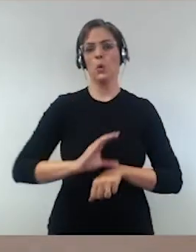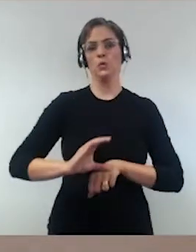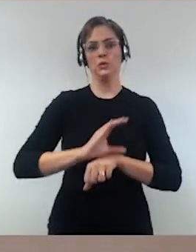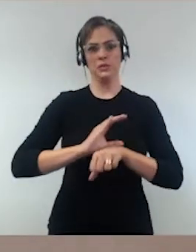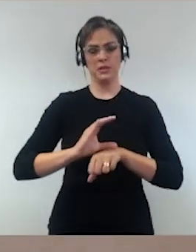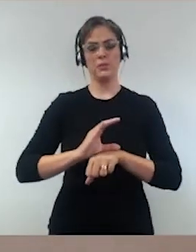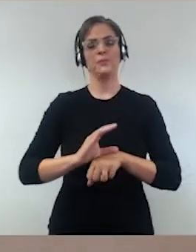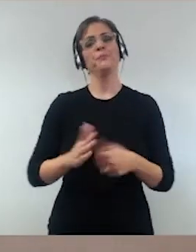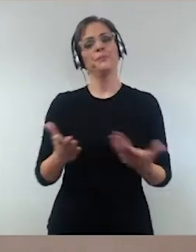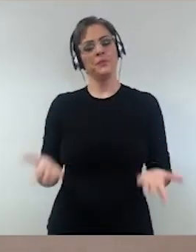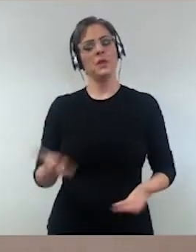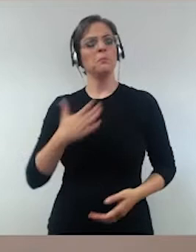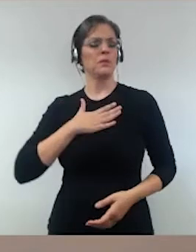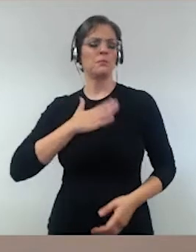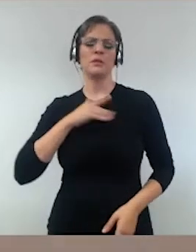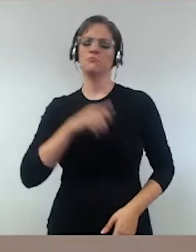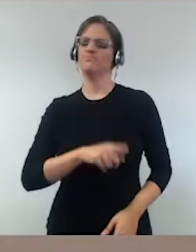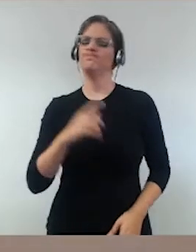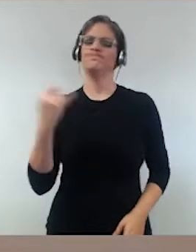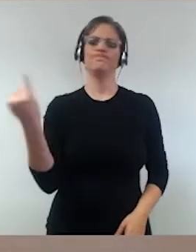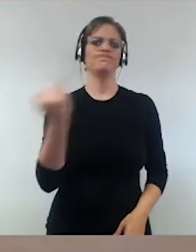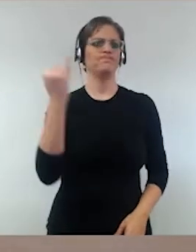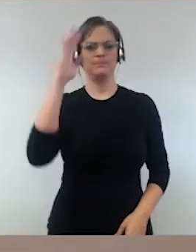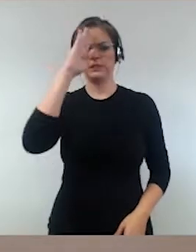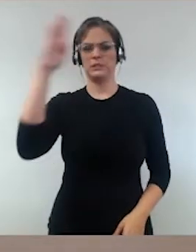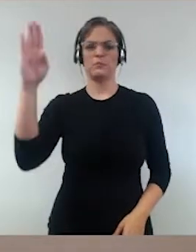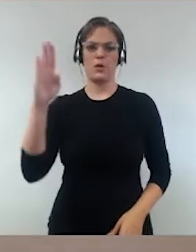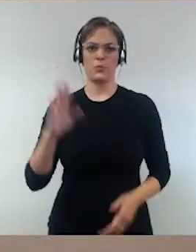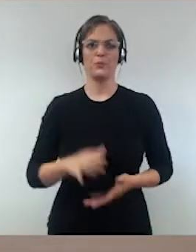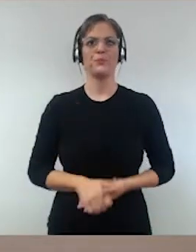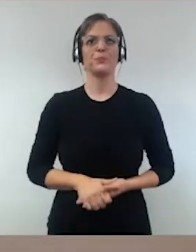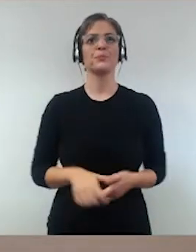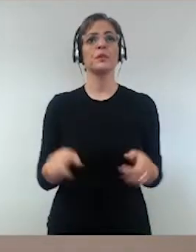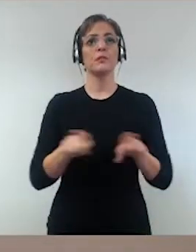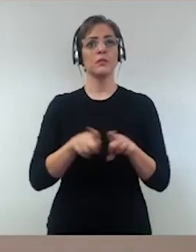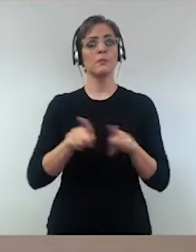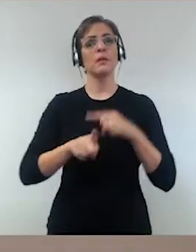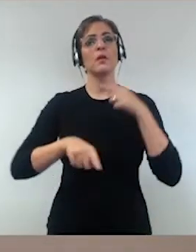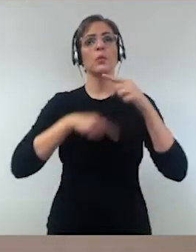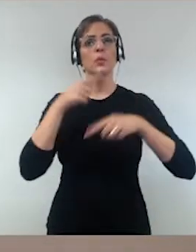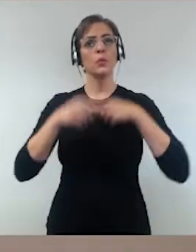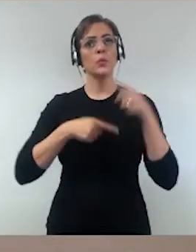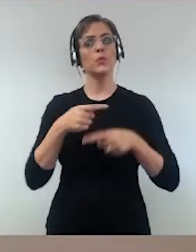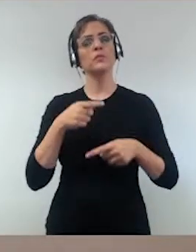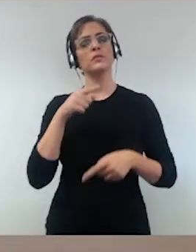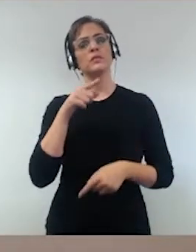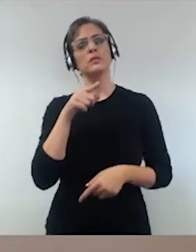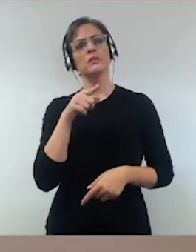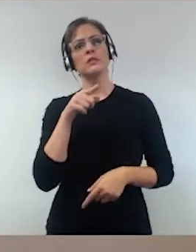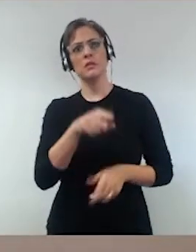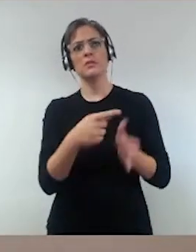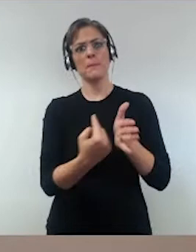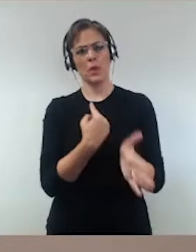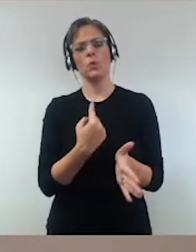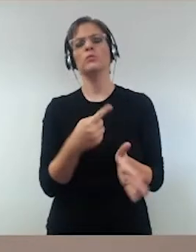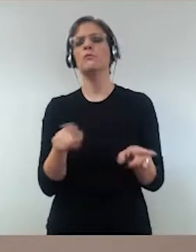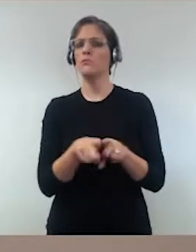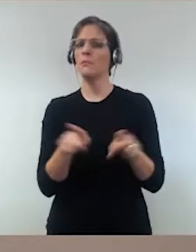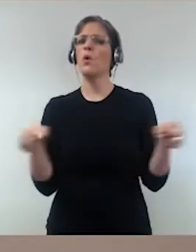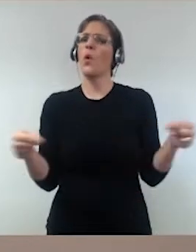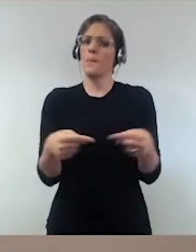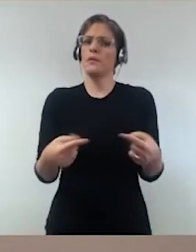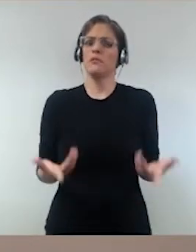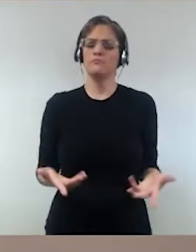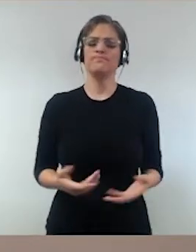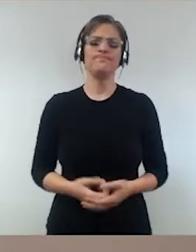parece, talvez, o aspecto central, e a sua pergunta também, certamente, está muito relacionada a isso, porque